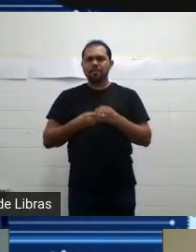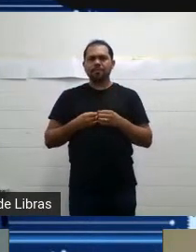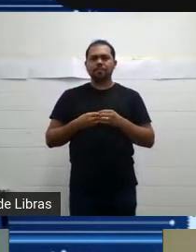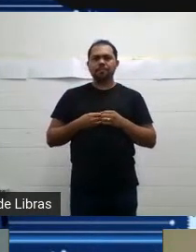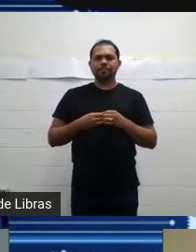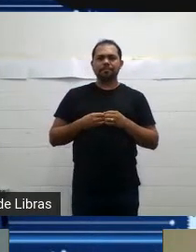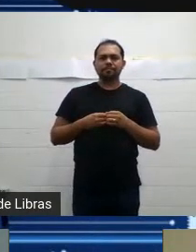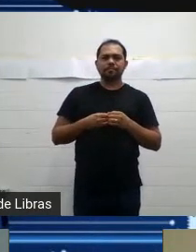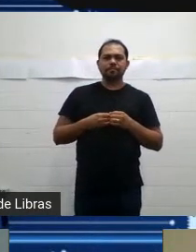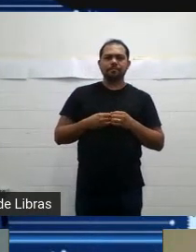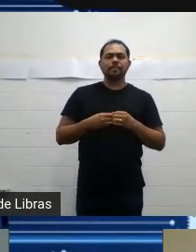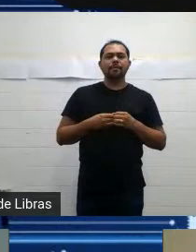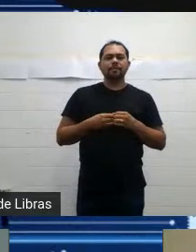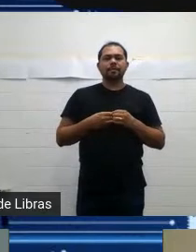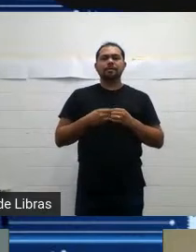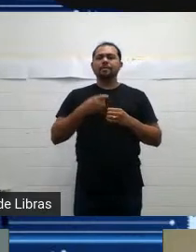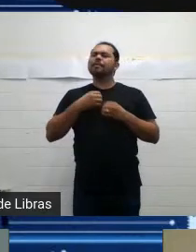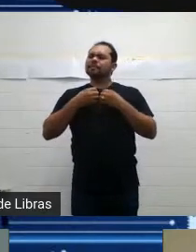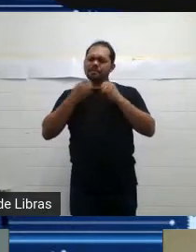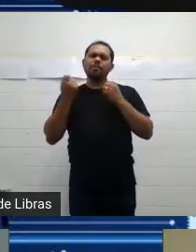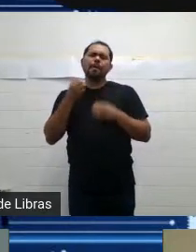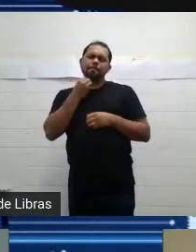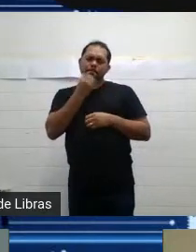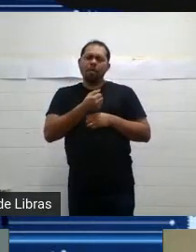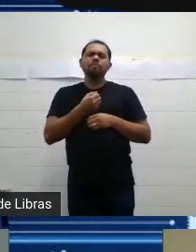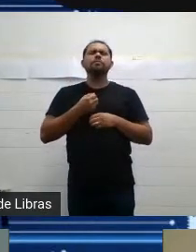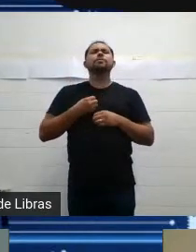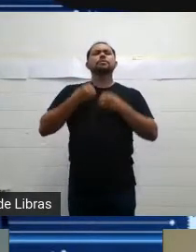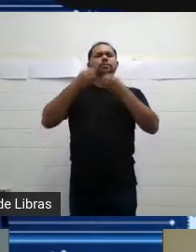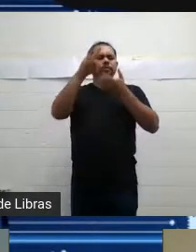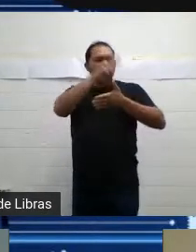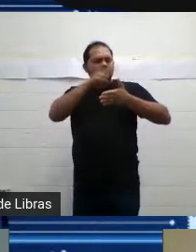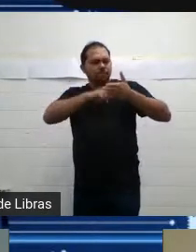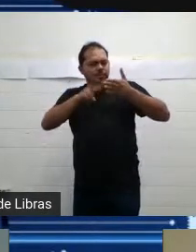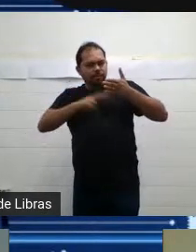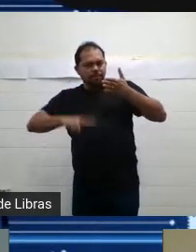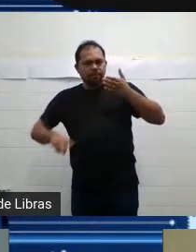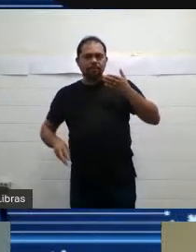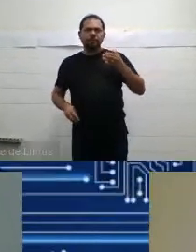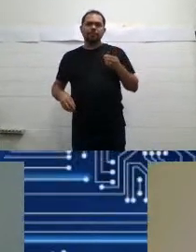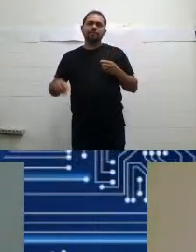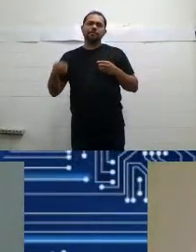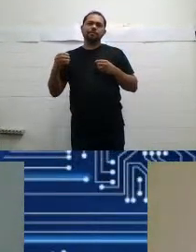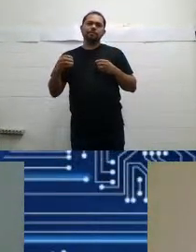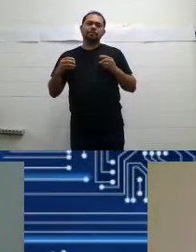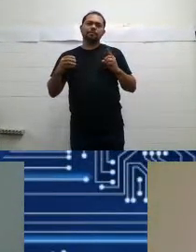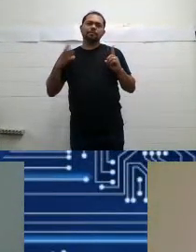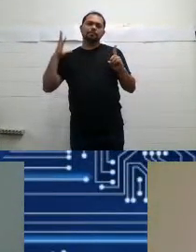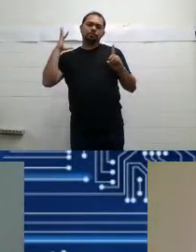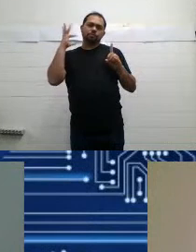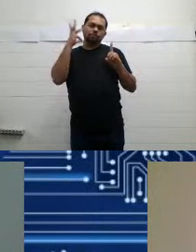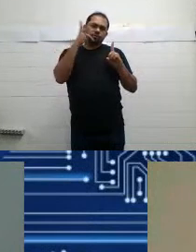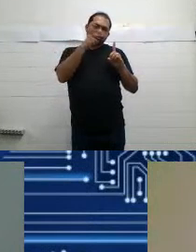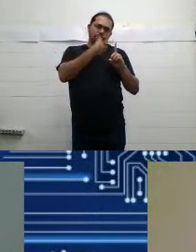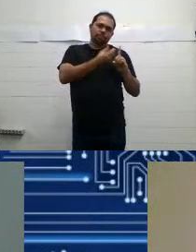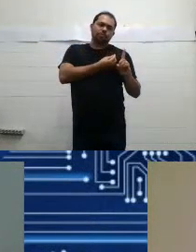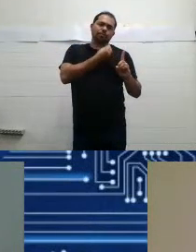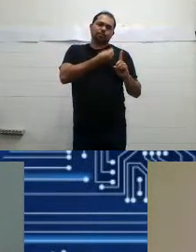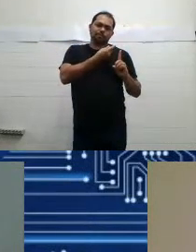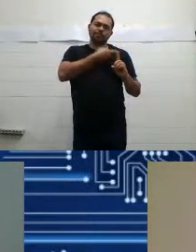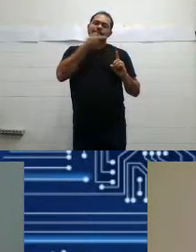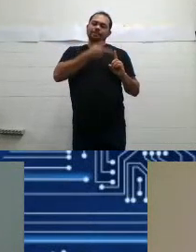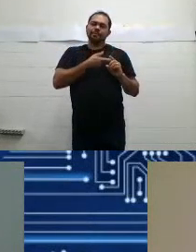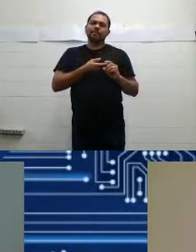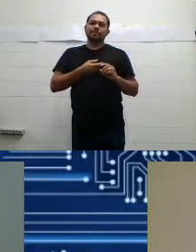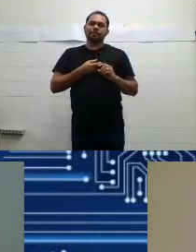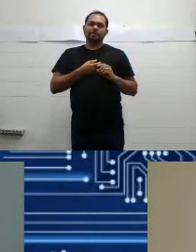tem nem o que falar, né? Vale a pena ler a biografia, tem várias, inclusive. Assistir o filme dela também, indico bastante. E jogar